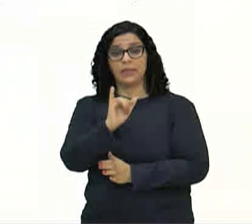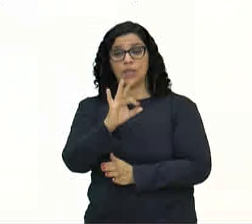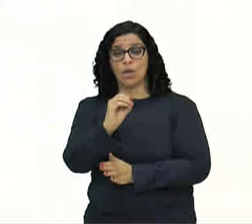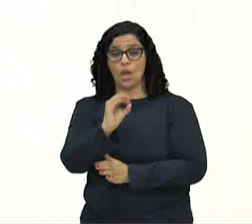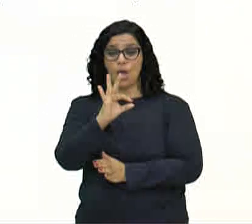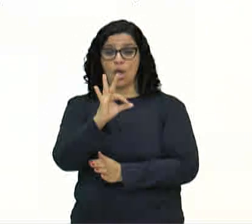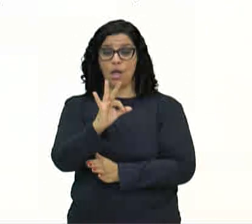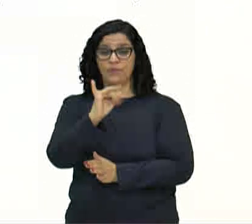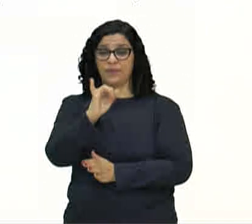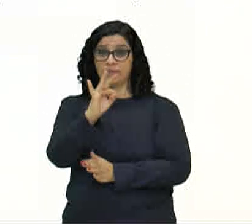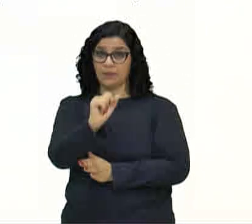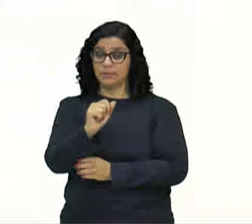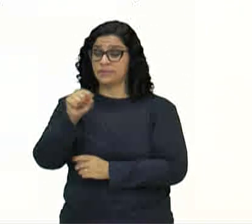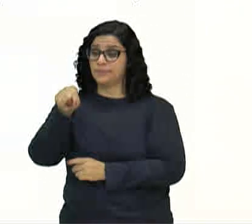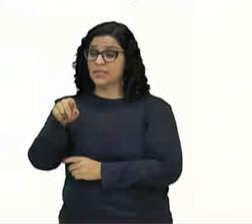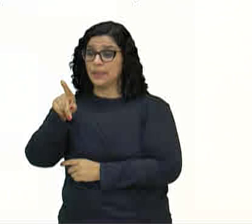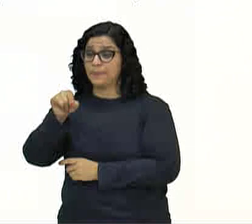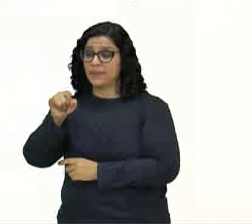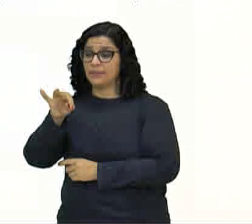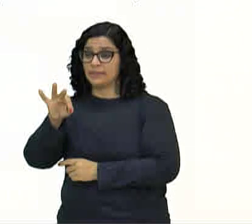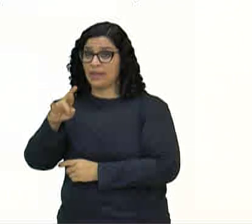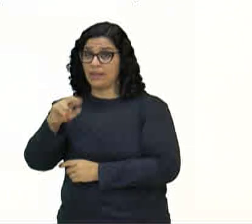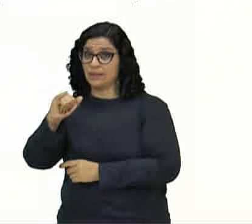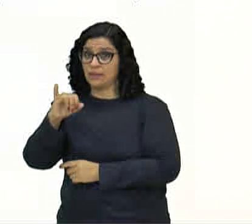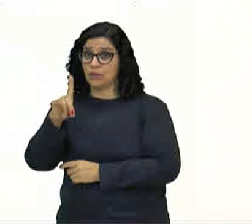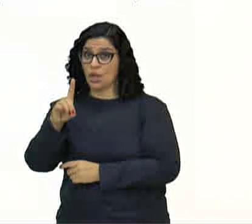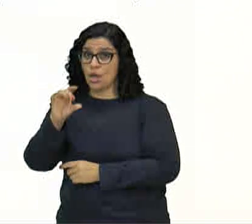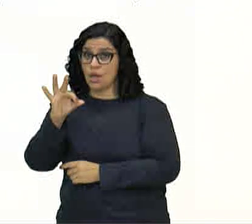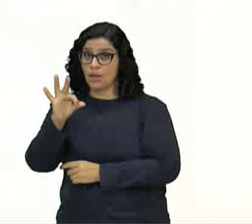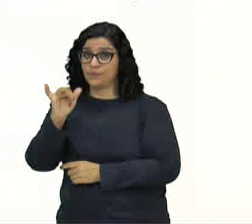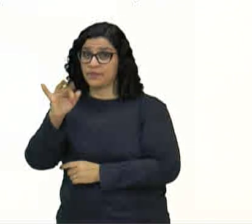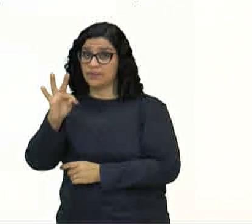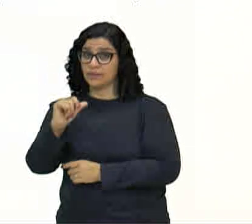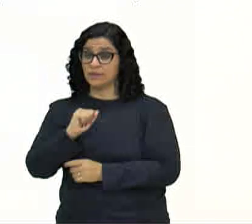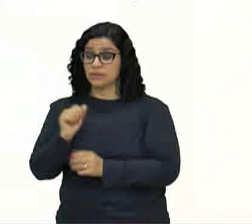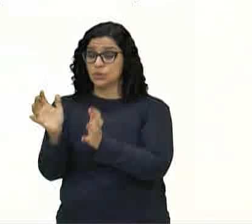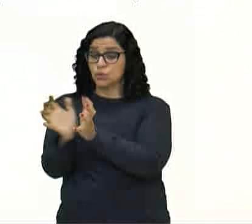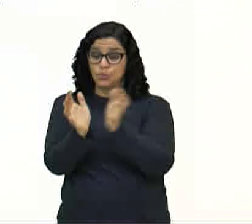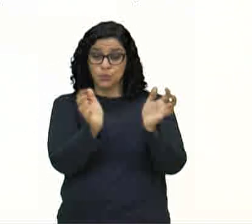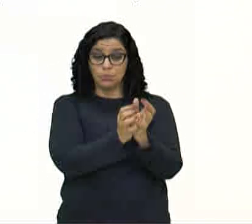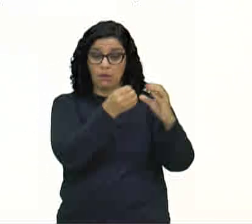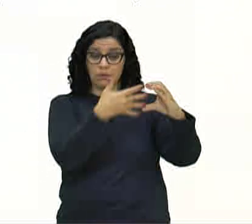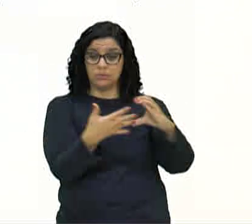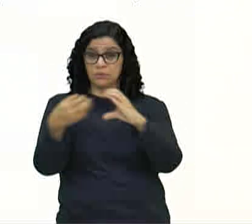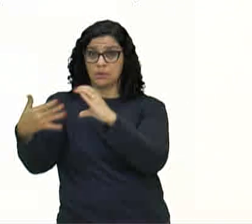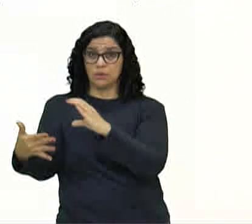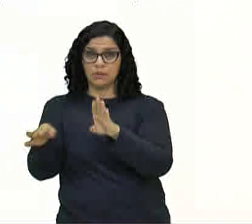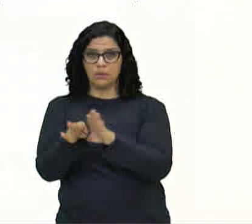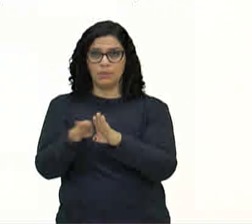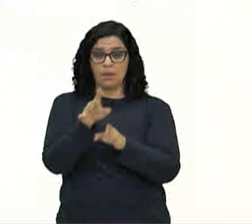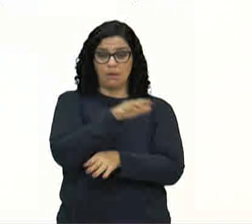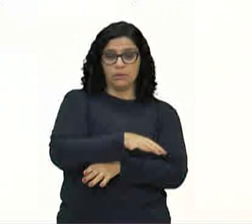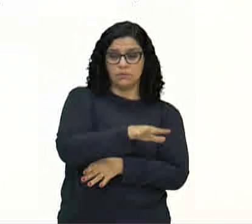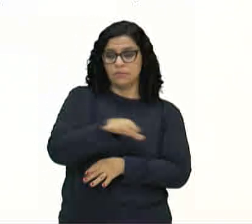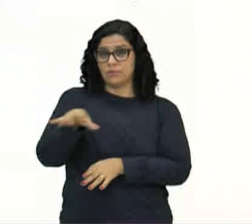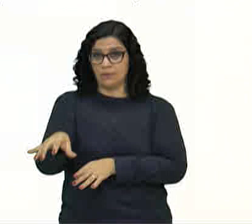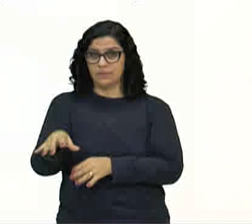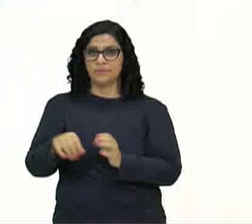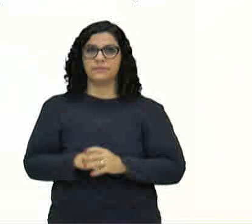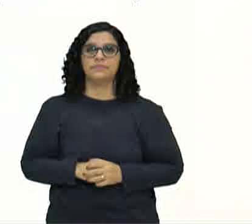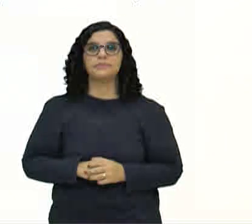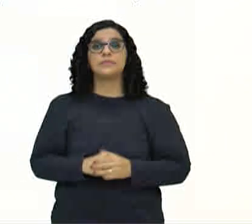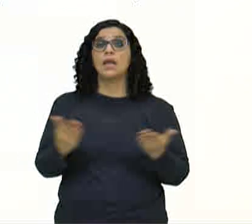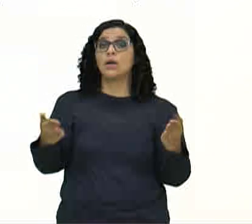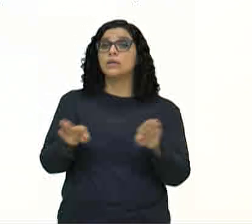e pteridófitas. Entender os critérios de classificação dessas duas divisões, da divisão briófita e da divisão